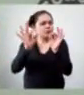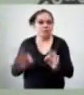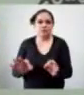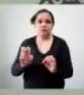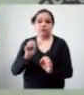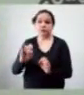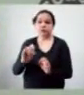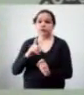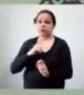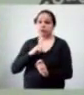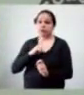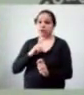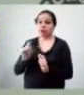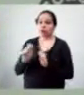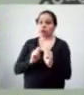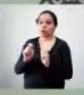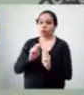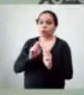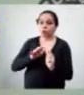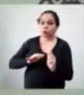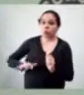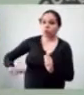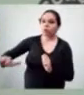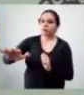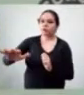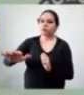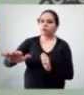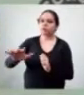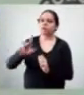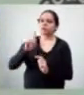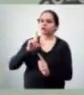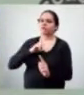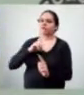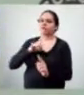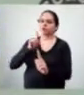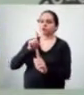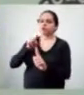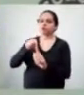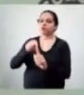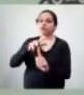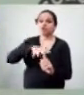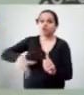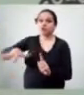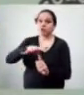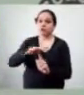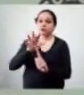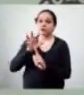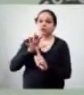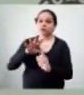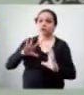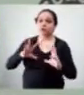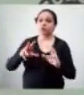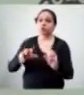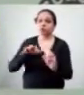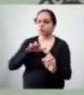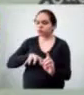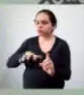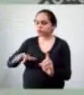economia que vai atingir no global, no geral, da proposta, com todos os